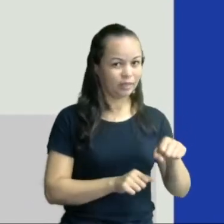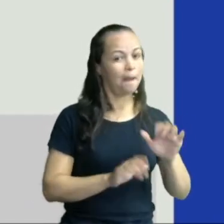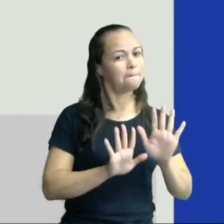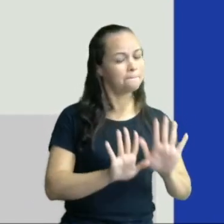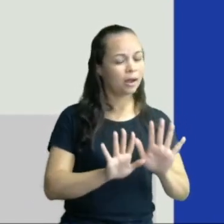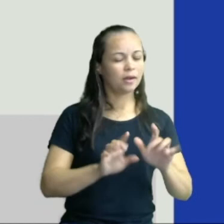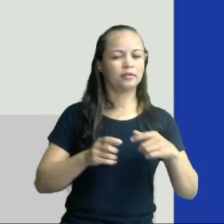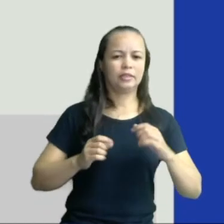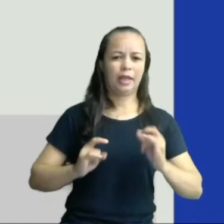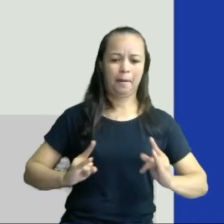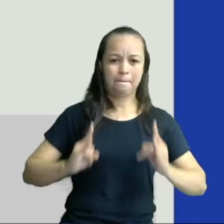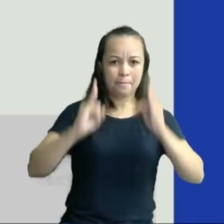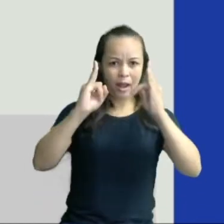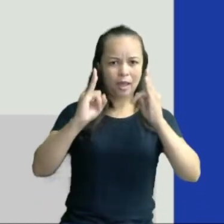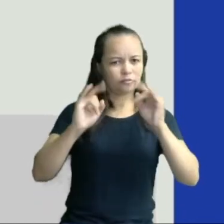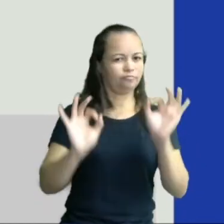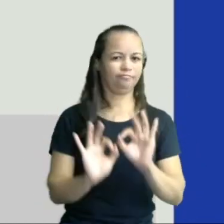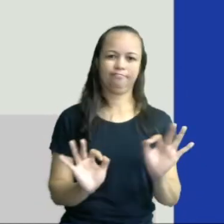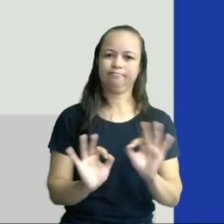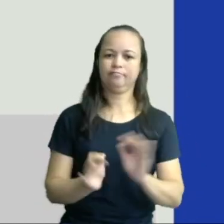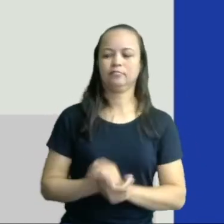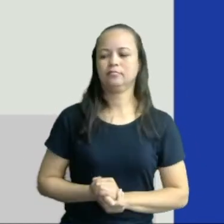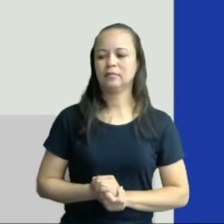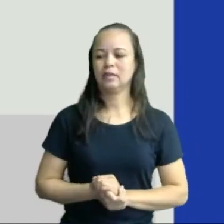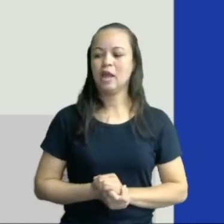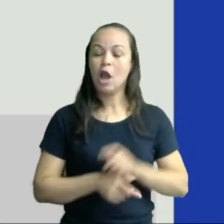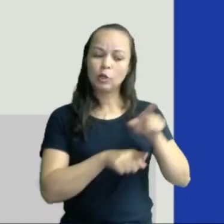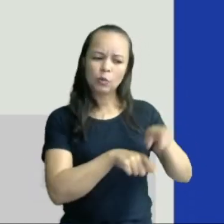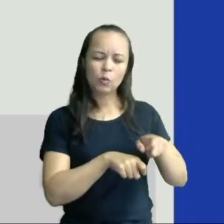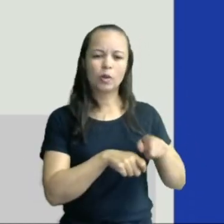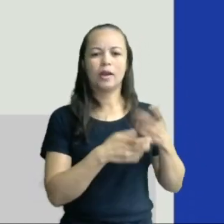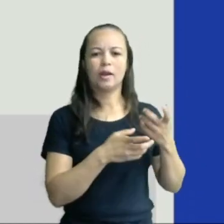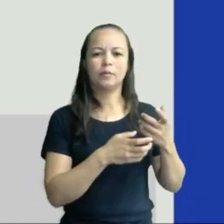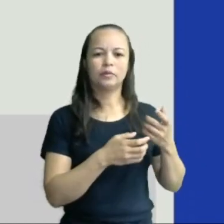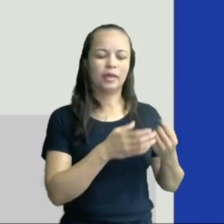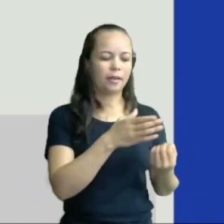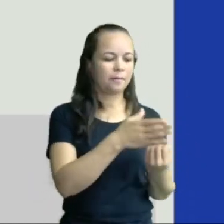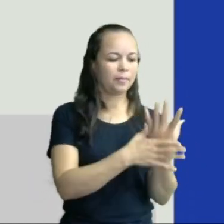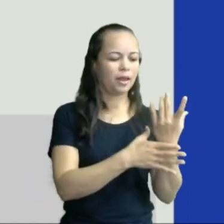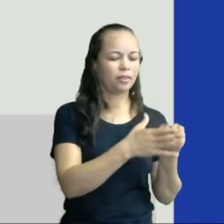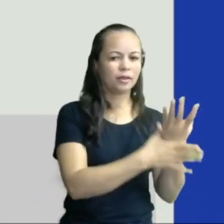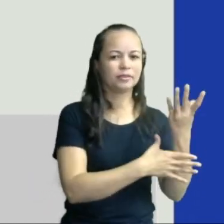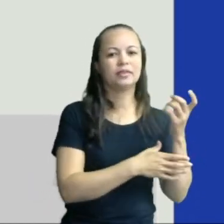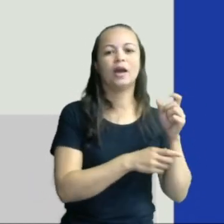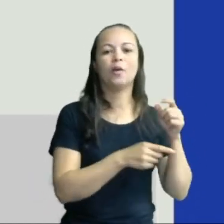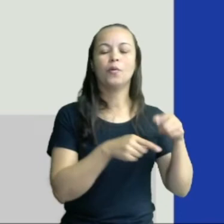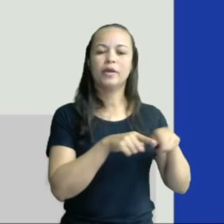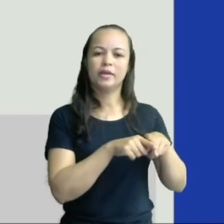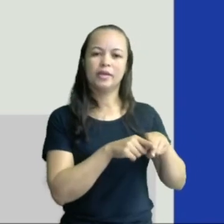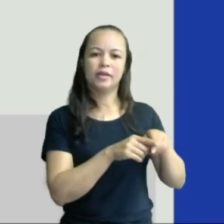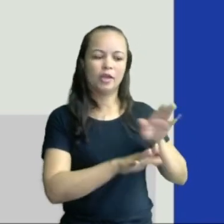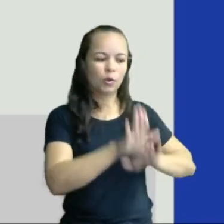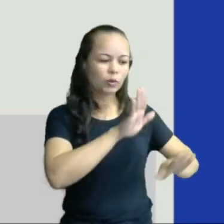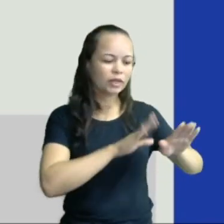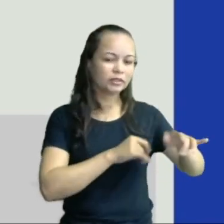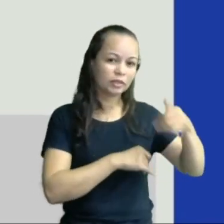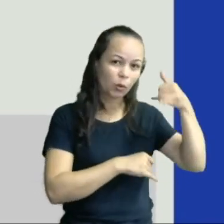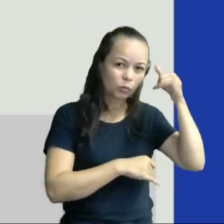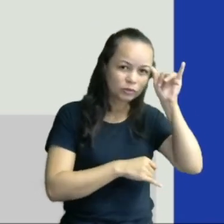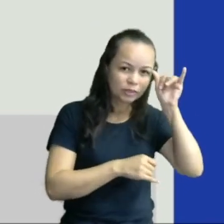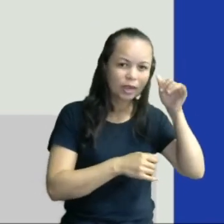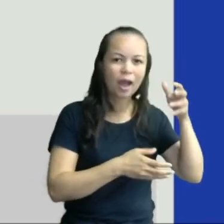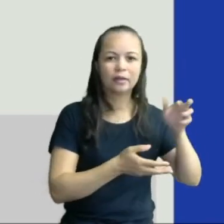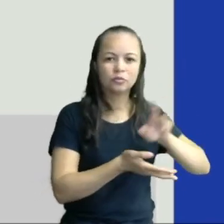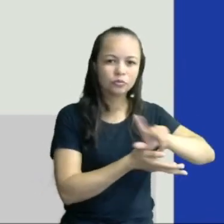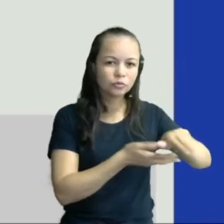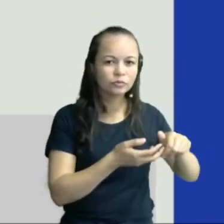No campo tem plantação? Tem. E tem criação de gado? Tem. Resposta correta é essa.